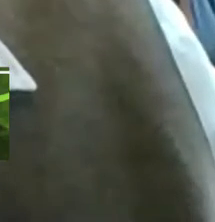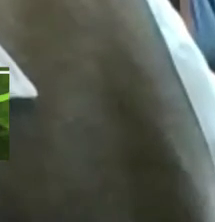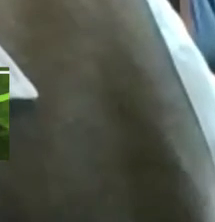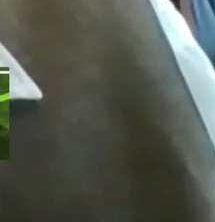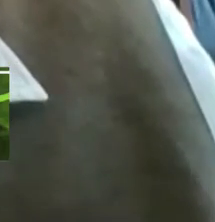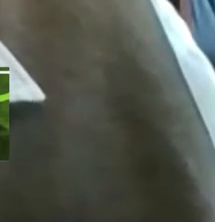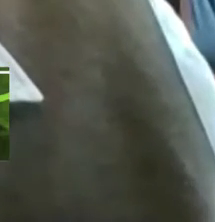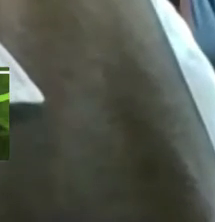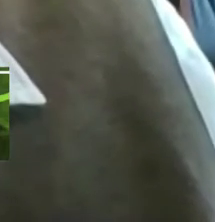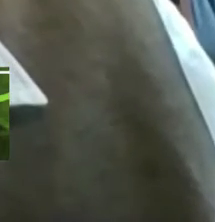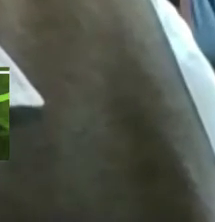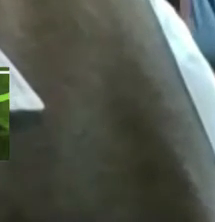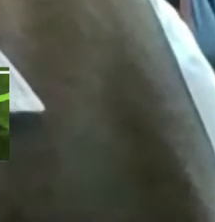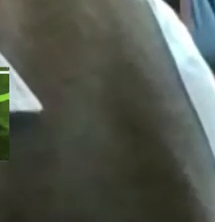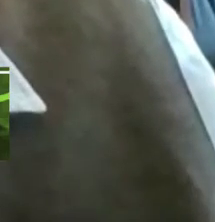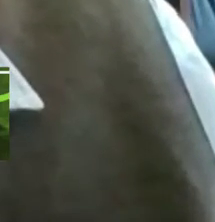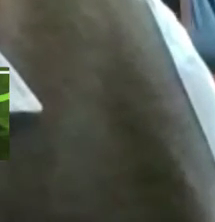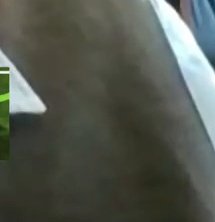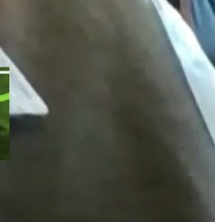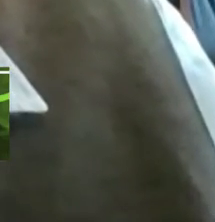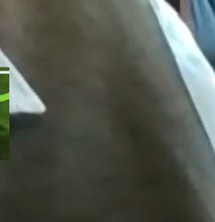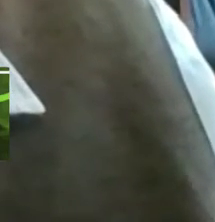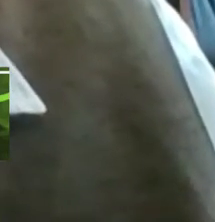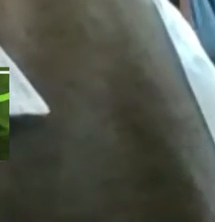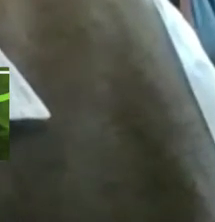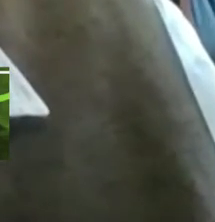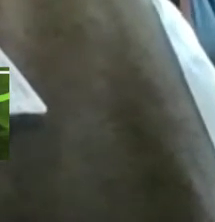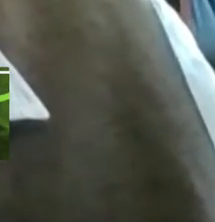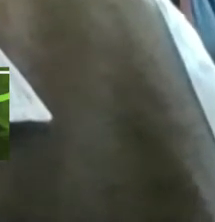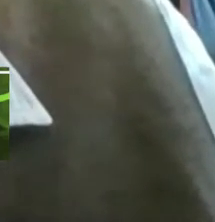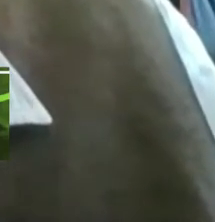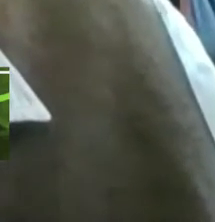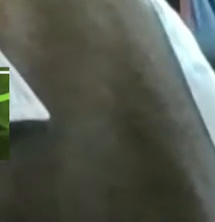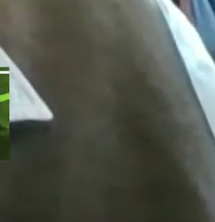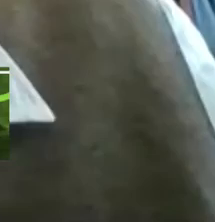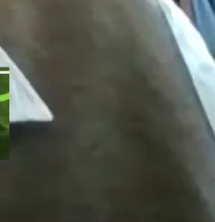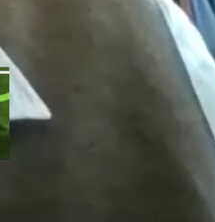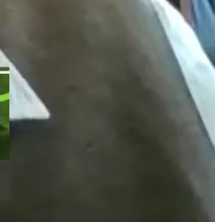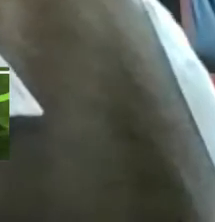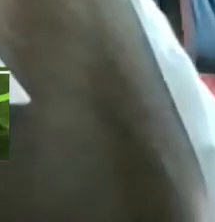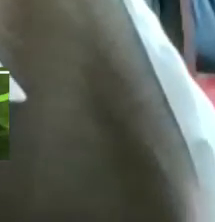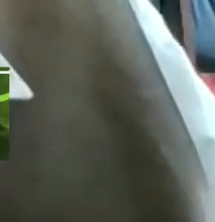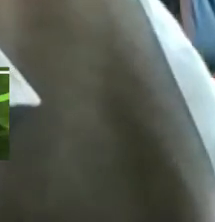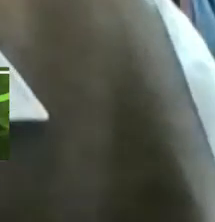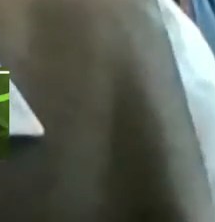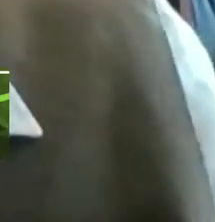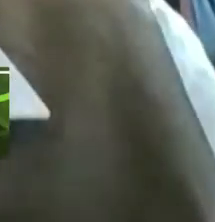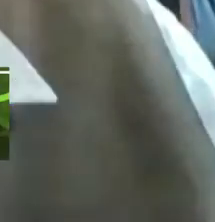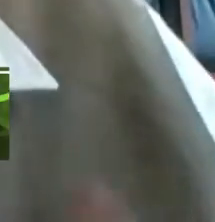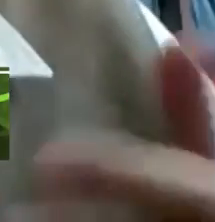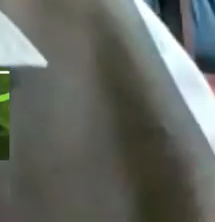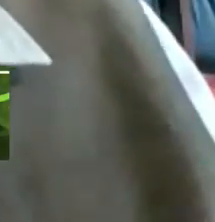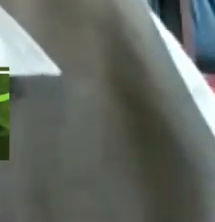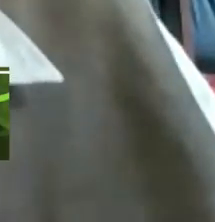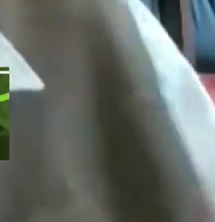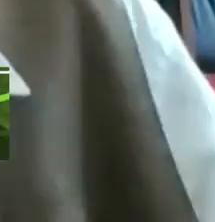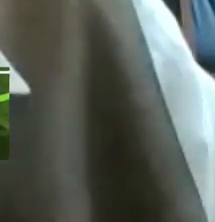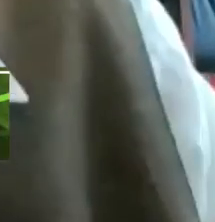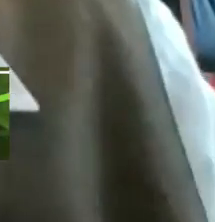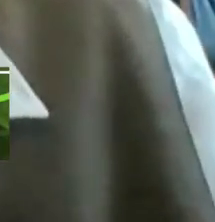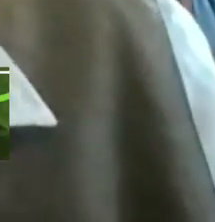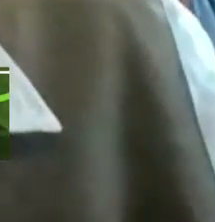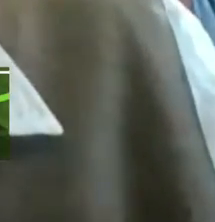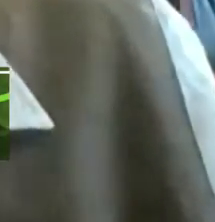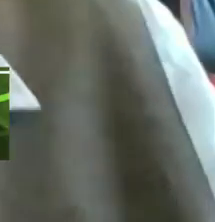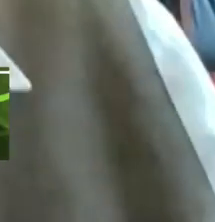quem conheceu o Januário nunca esquece dele que militante que pessoa maravilhosa bom pessoal estamos